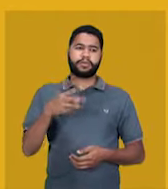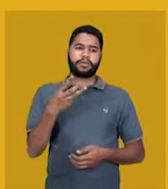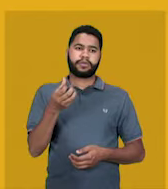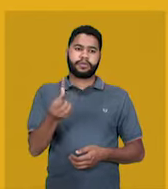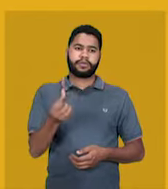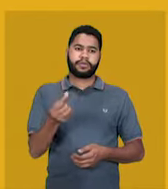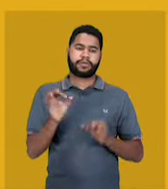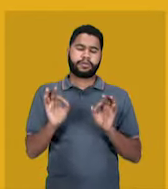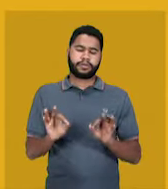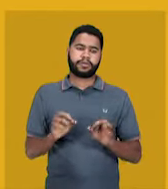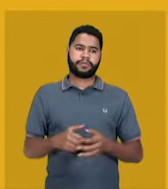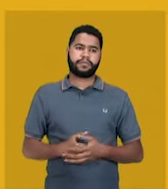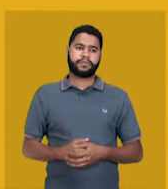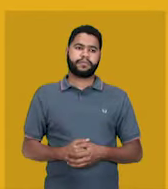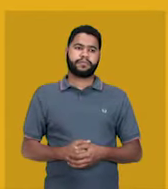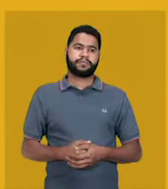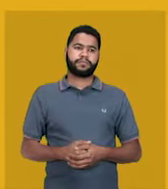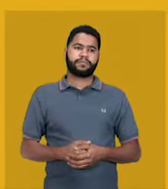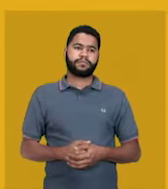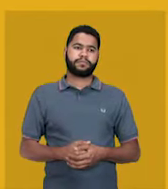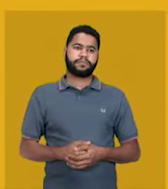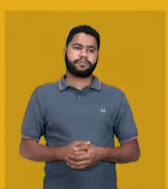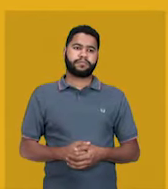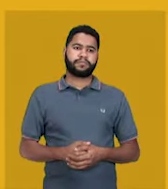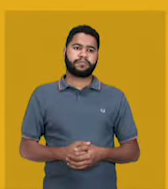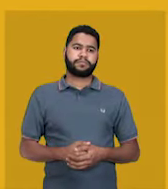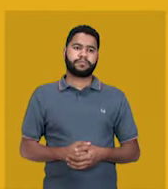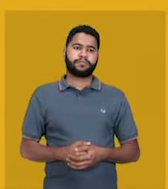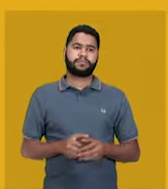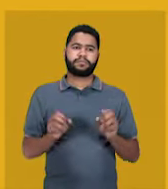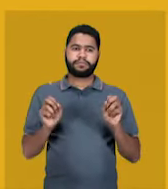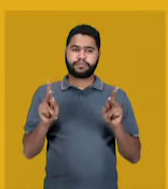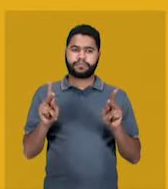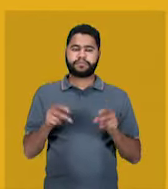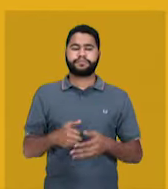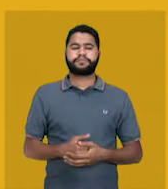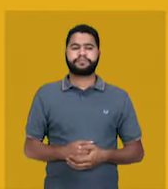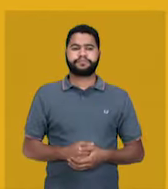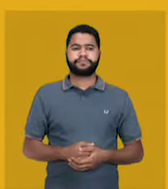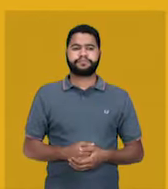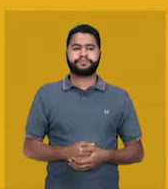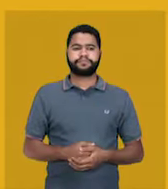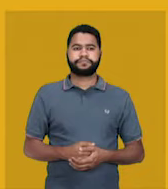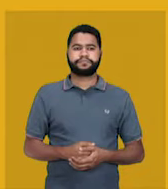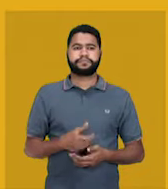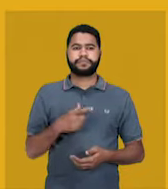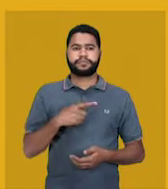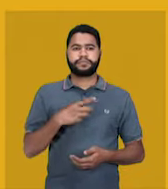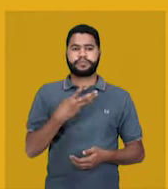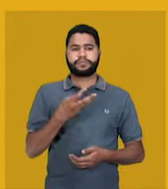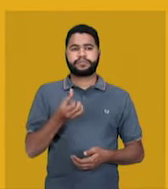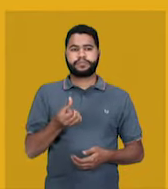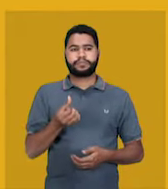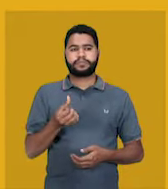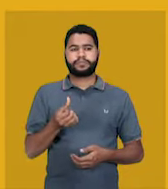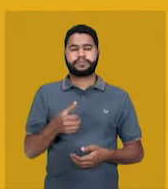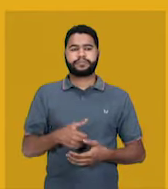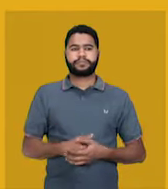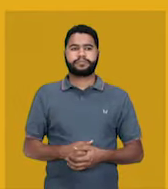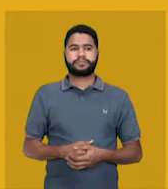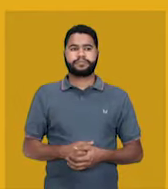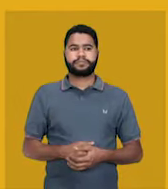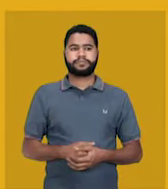certo. 36 graus. Ok? Então, nós temos 36 graus aqui.